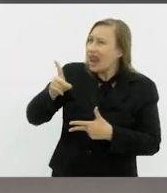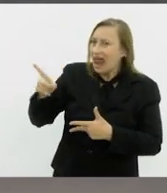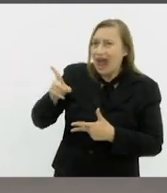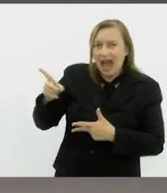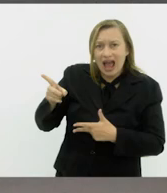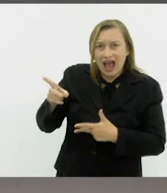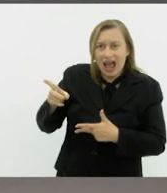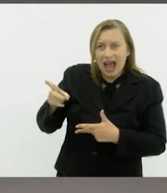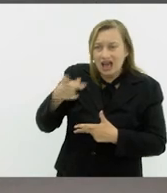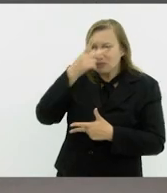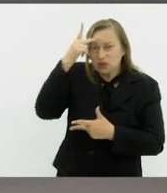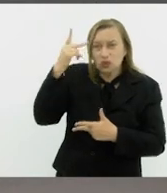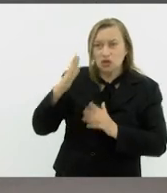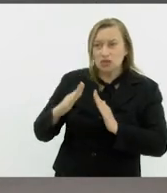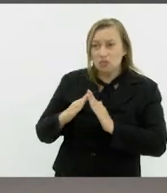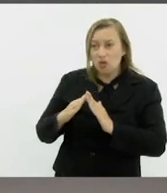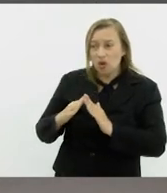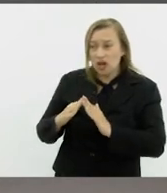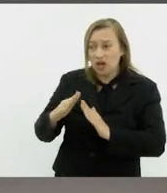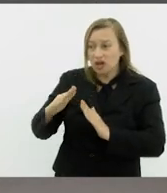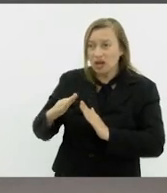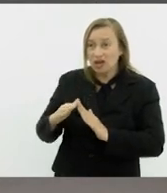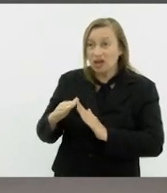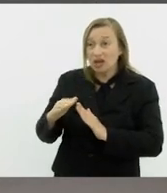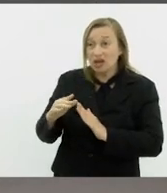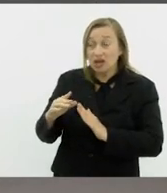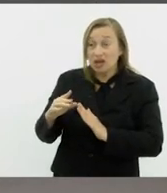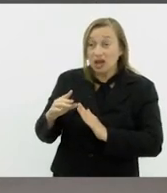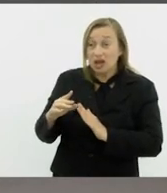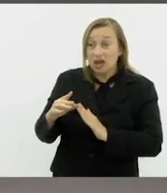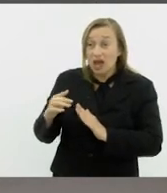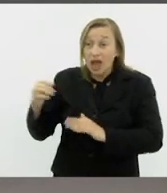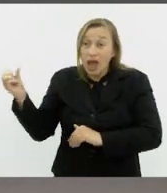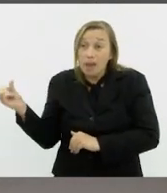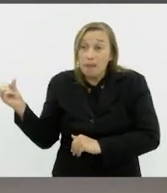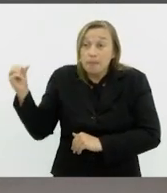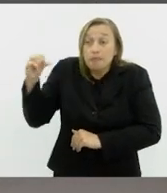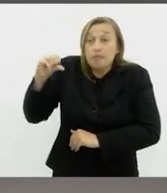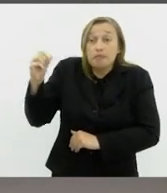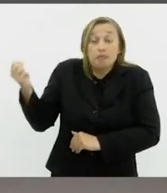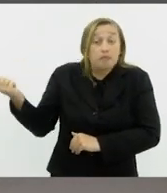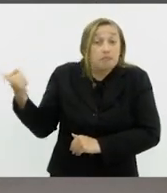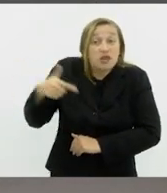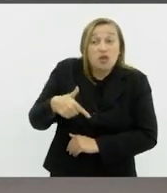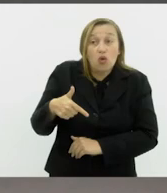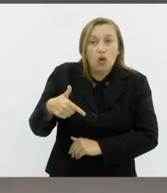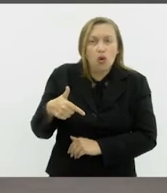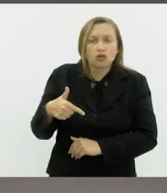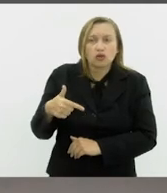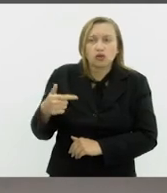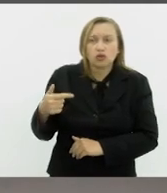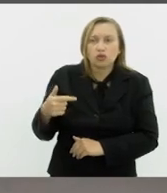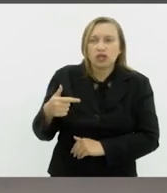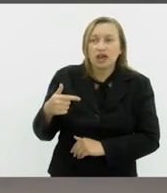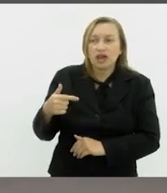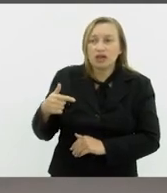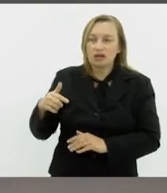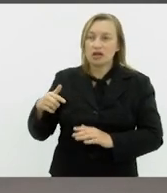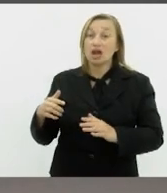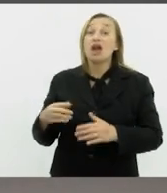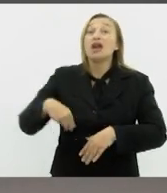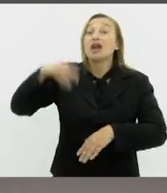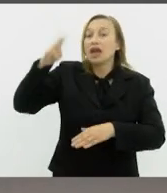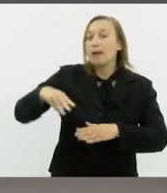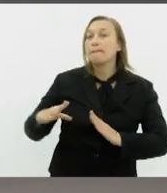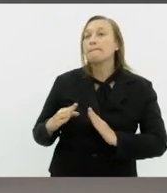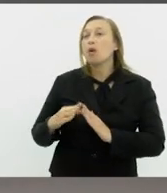embaixo chegaram à conclusão de que lá em cima o incômodo é menor do que lá embaixo, porque lá embaixo reverbera no morro. Quando vai para o Corme Velho, acaba o